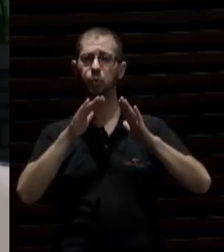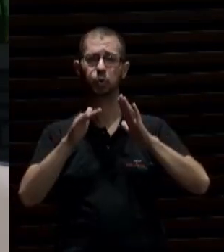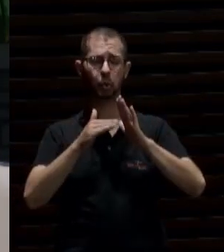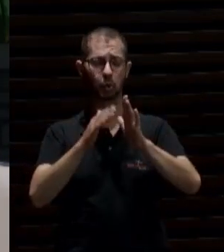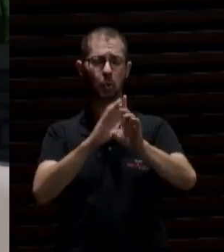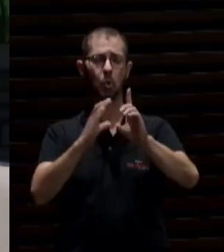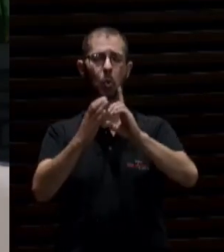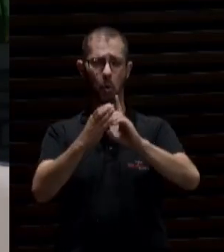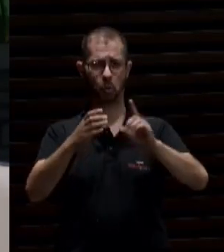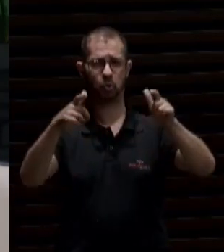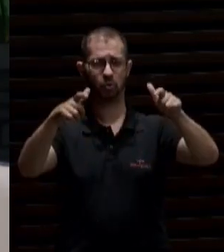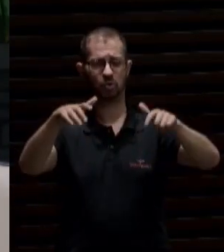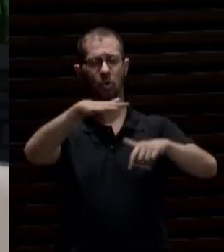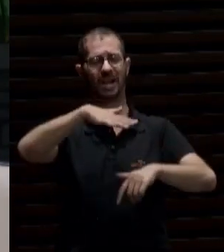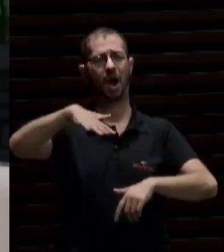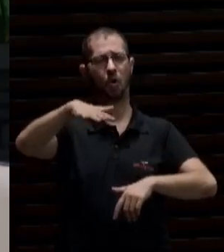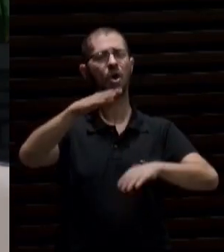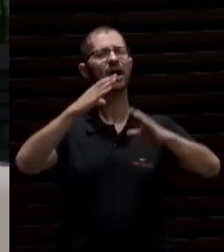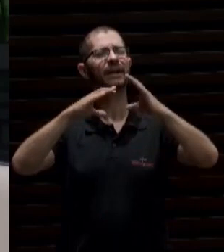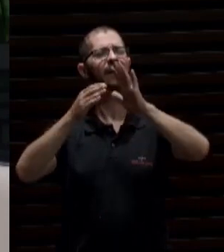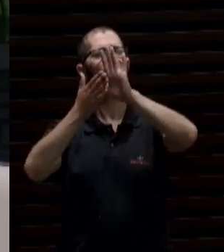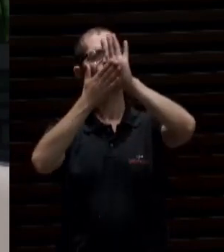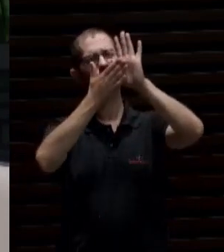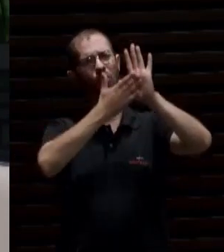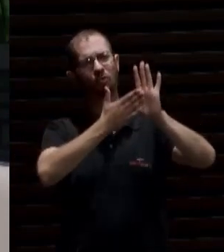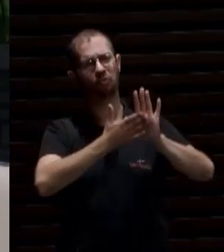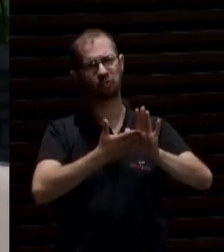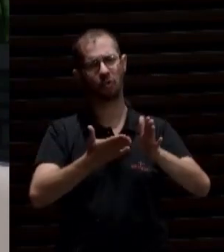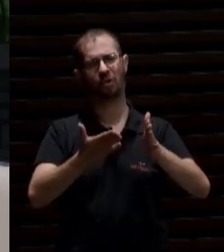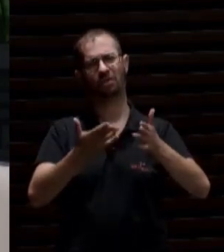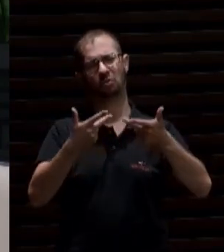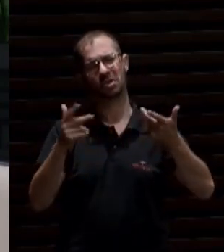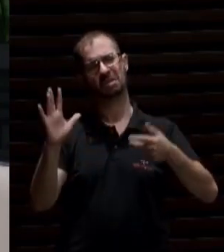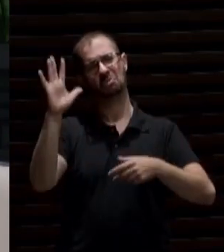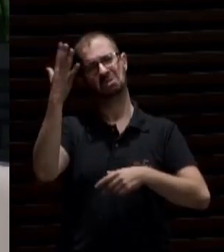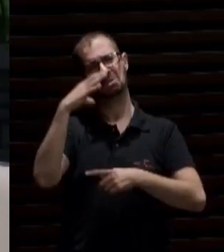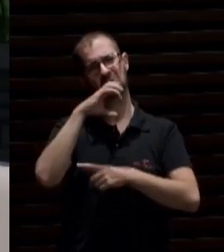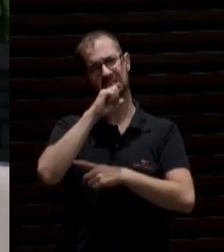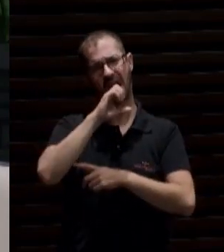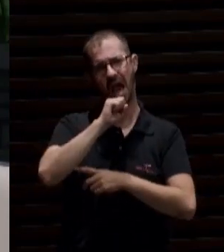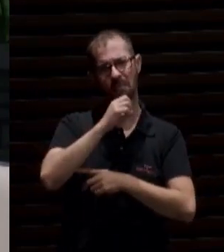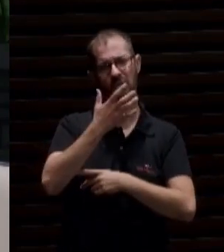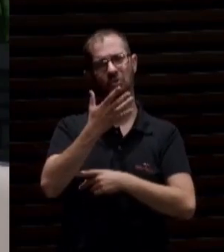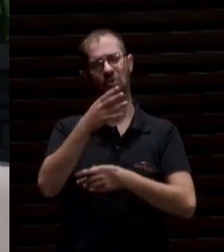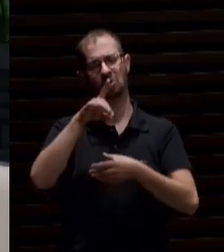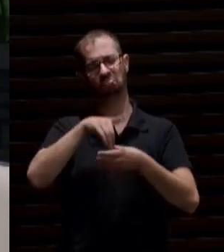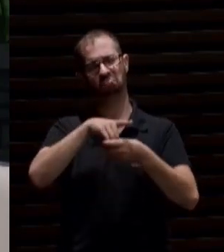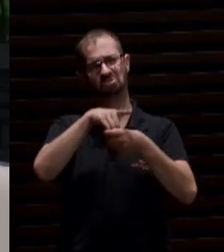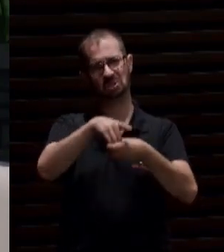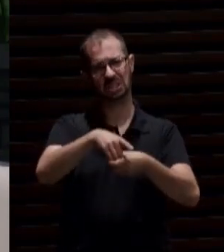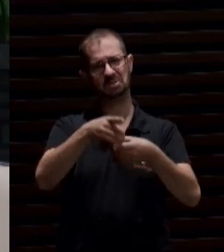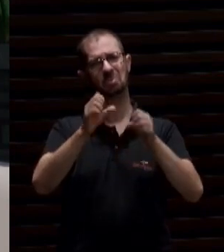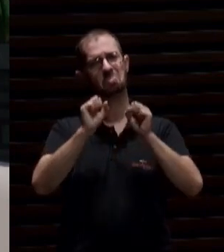aconteciam. Fossem os cânticos, fossem os ensinamentos que aconteciam aos sábados, fossem onde eles podiam dizimar, fosse aonde